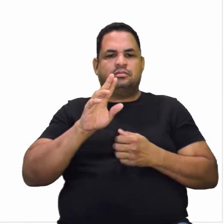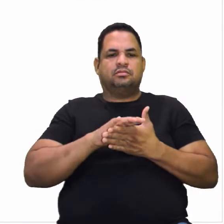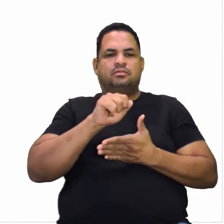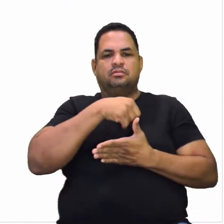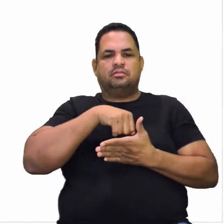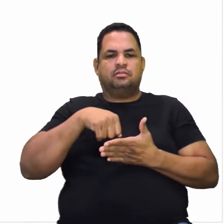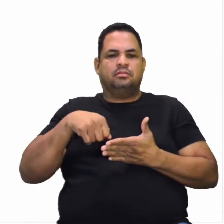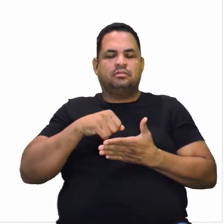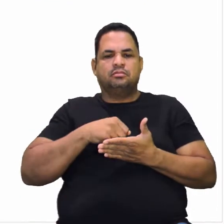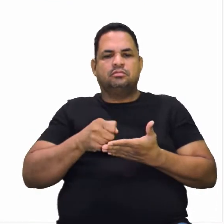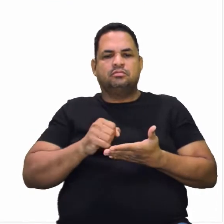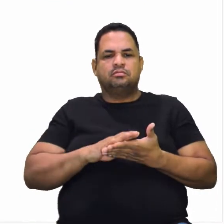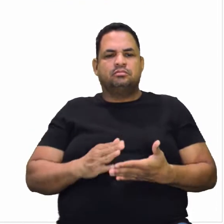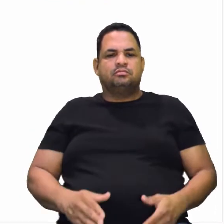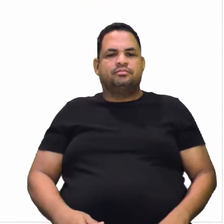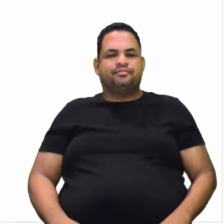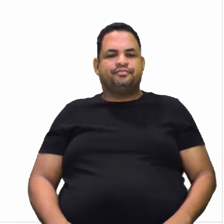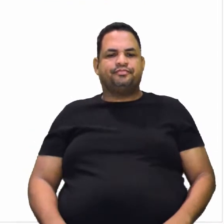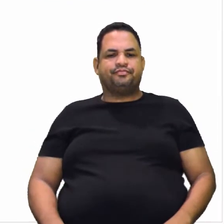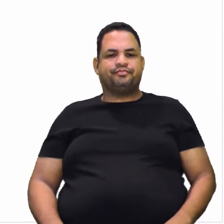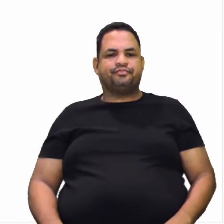escrita.